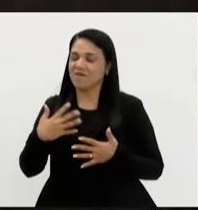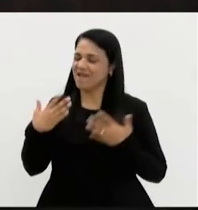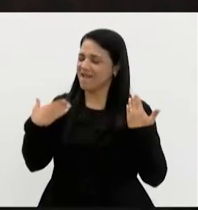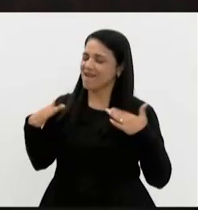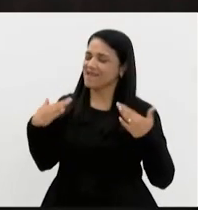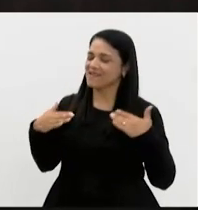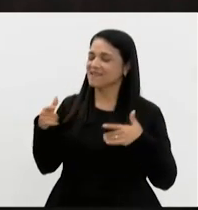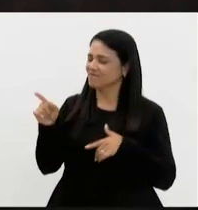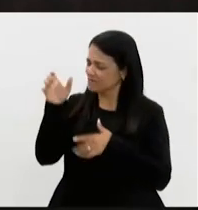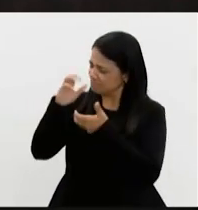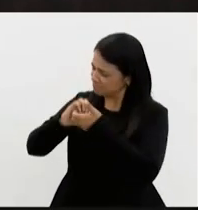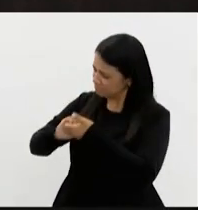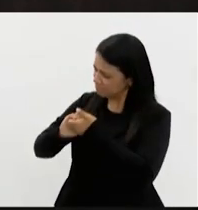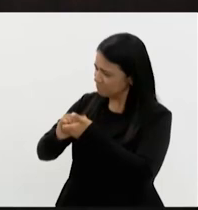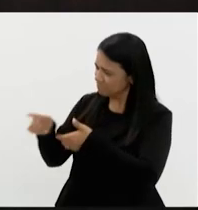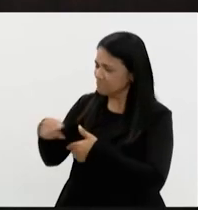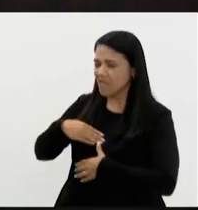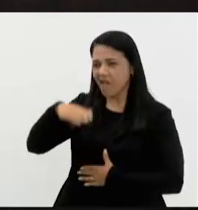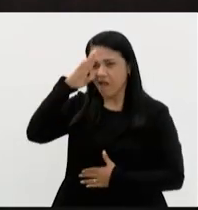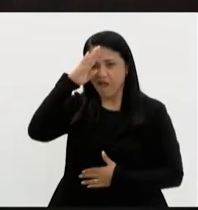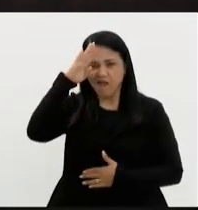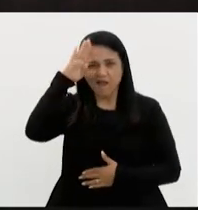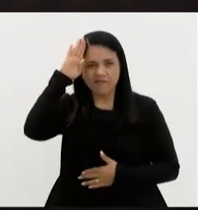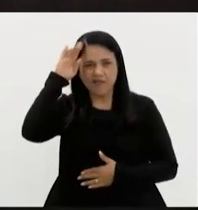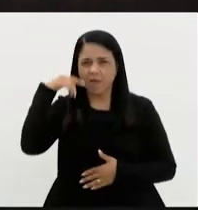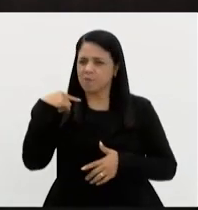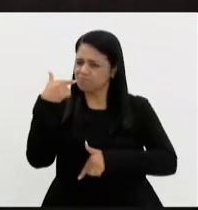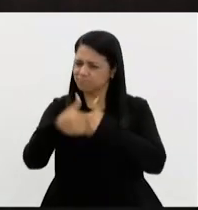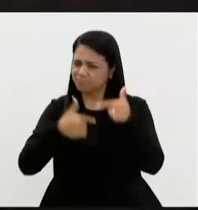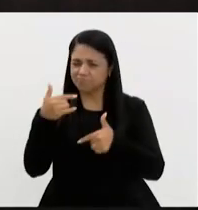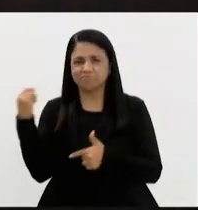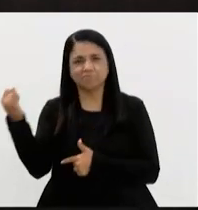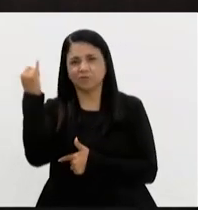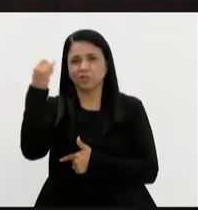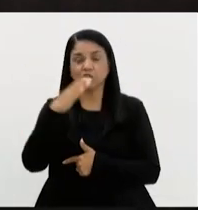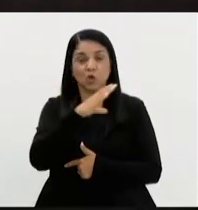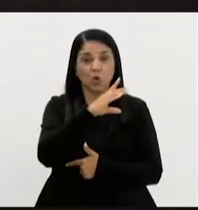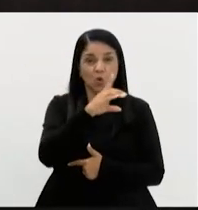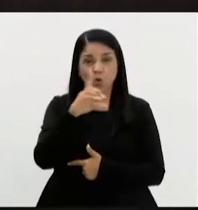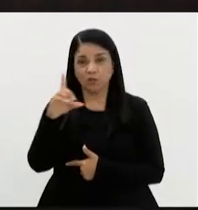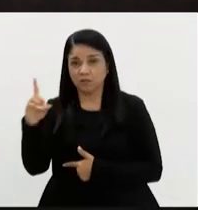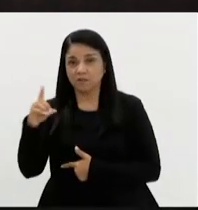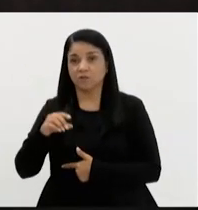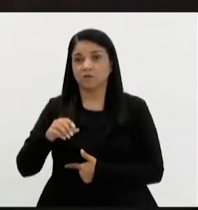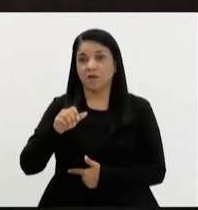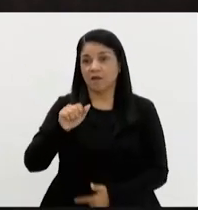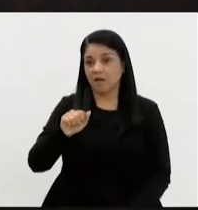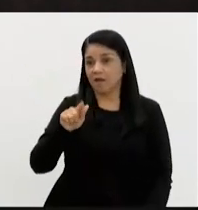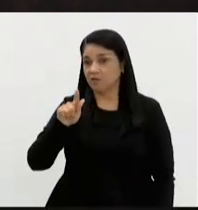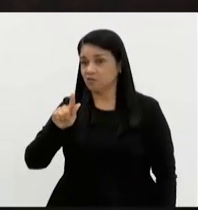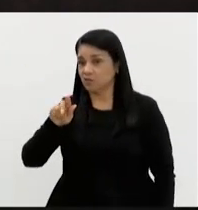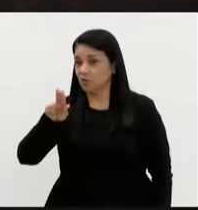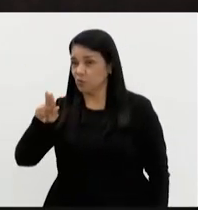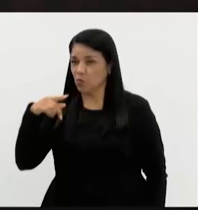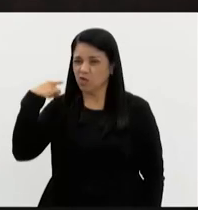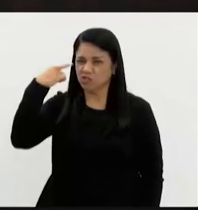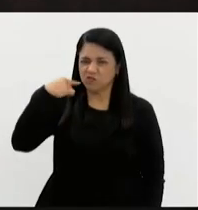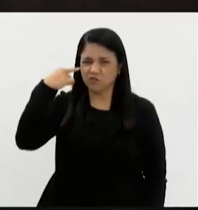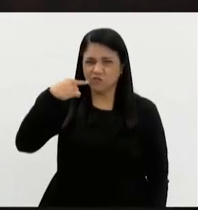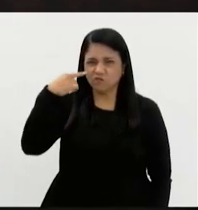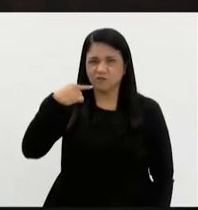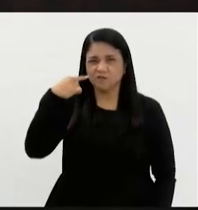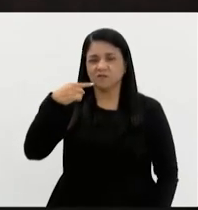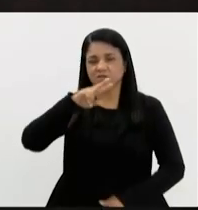você sempre foi um acadêmico de scol e é uma alegria vê-lo coordenando a escola da GU essa potência que é Advocacia Geral da União